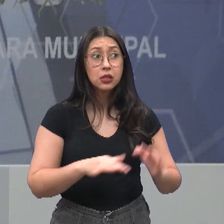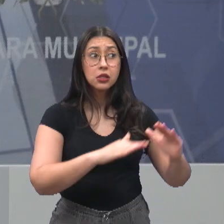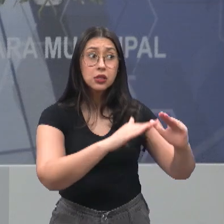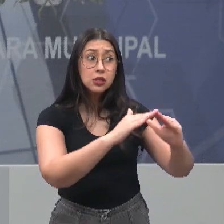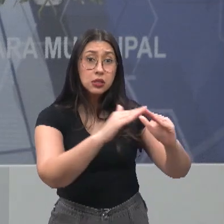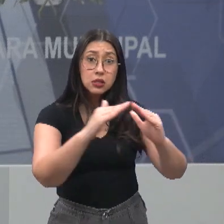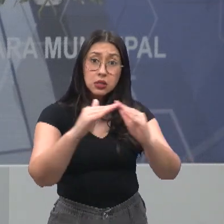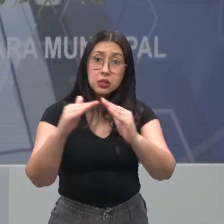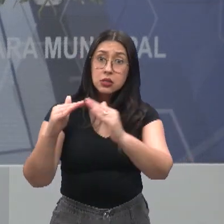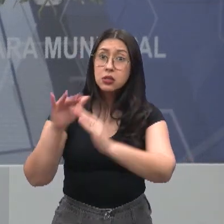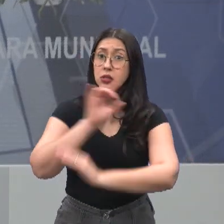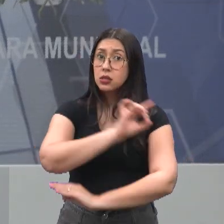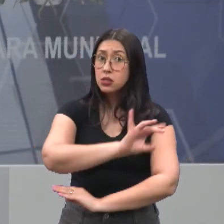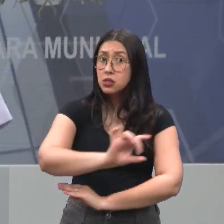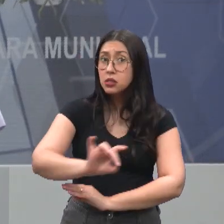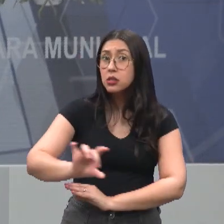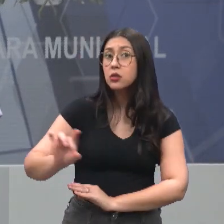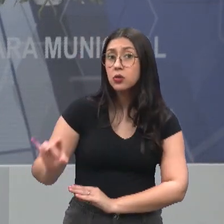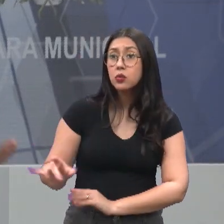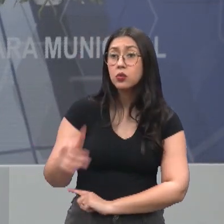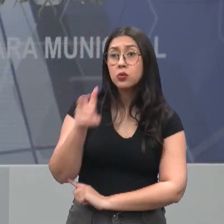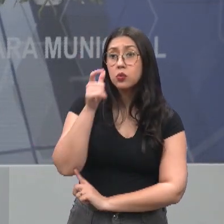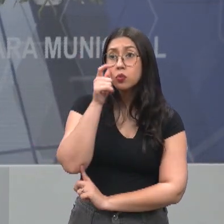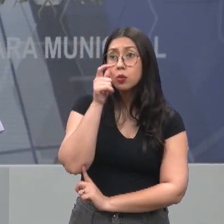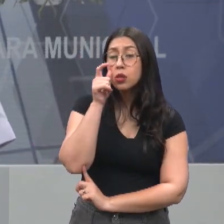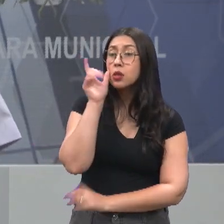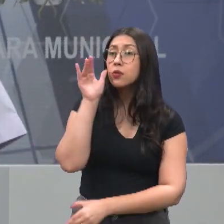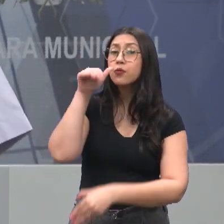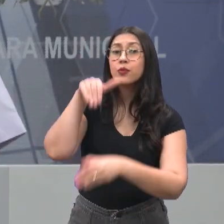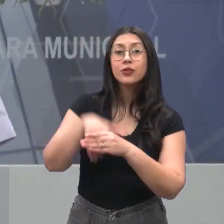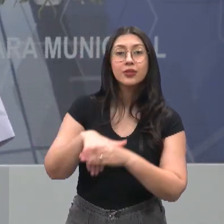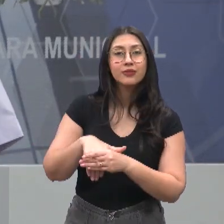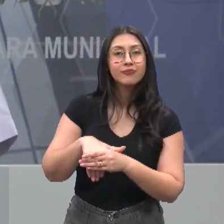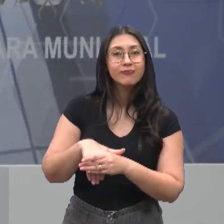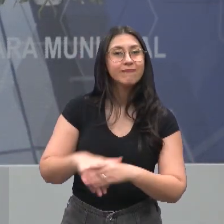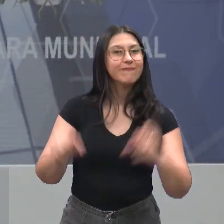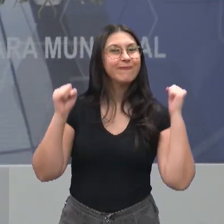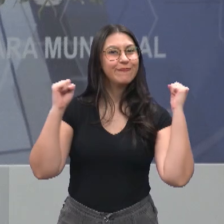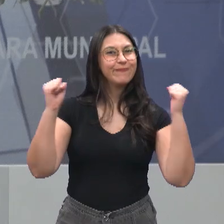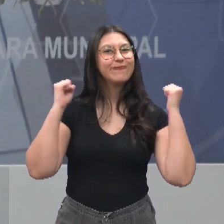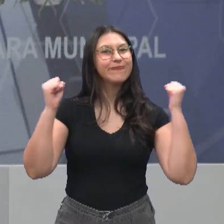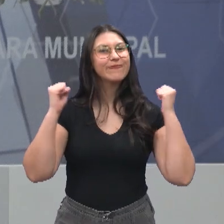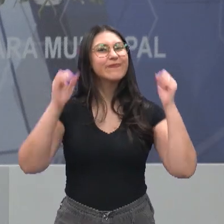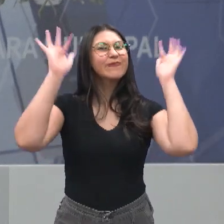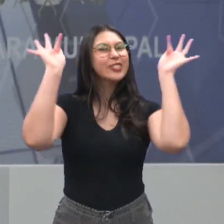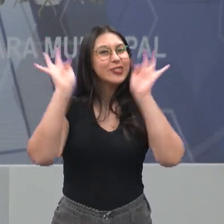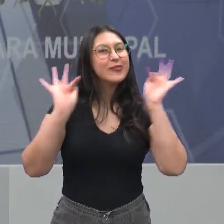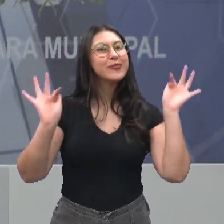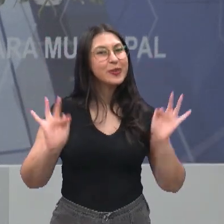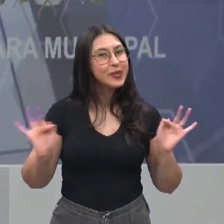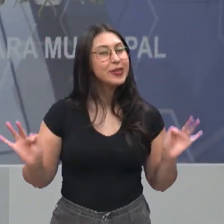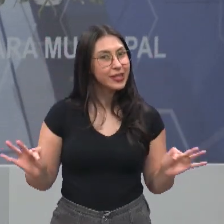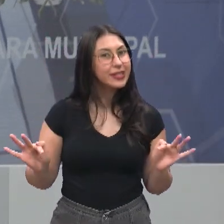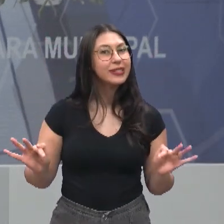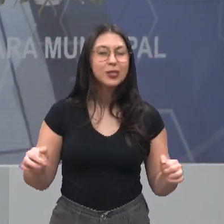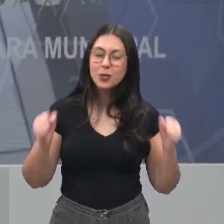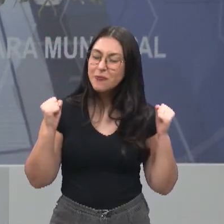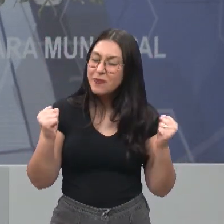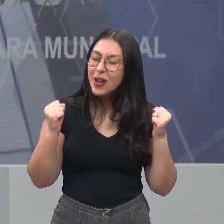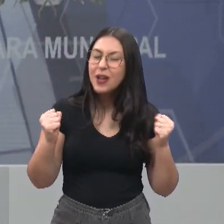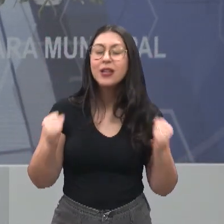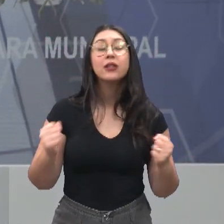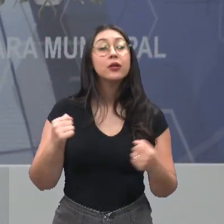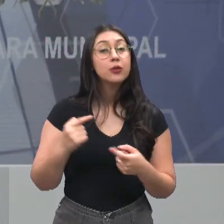hoje, ao votar esse projeto, eles estarão comemorando, eles estarão assim vibrando, porque